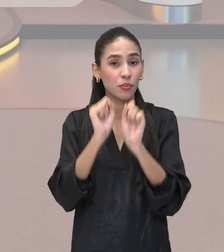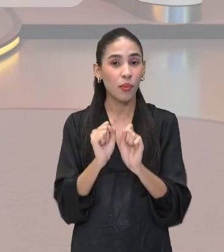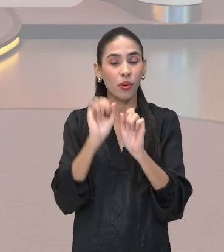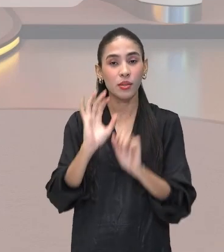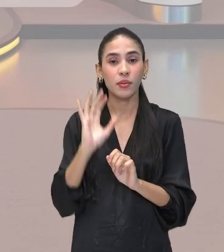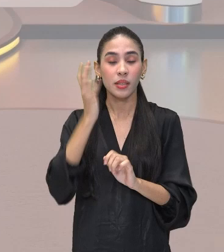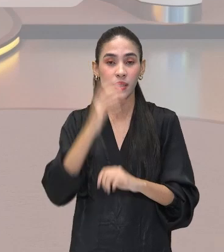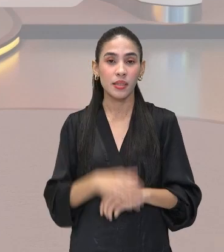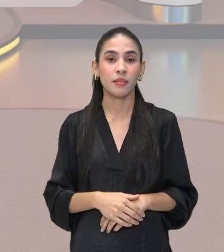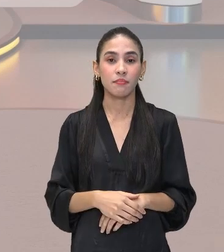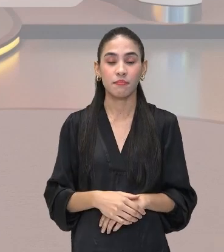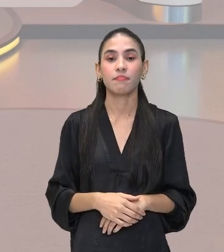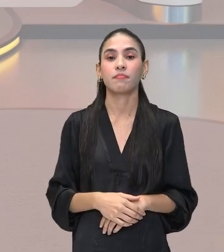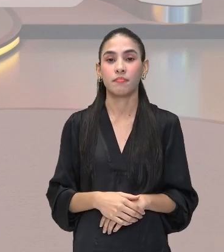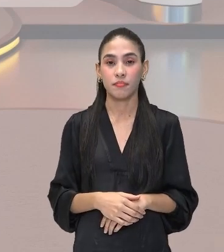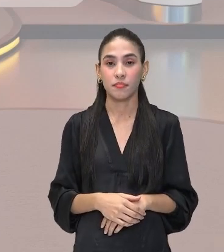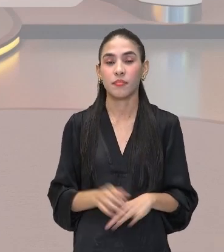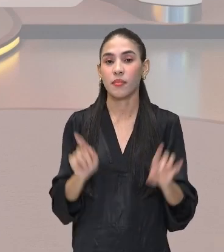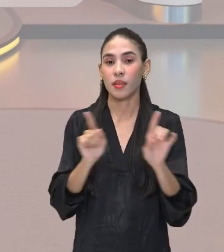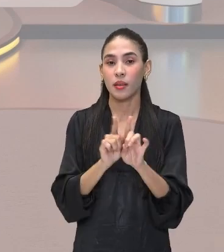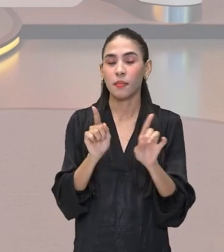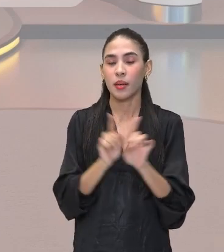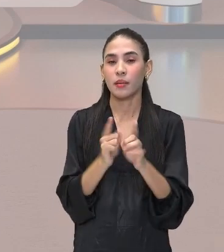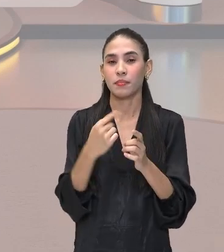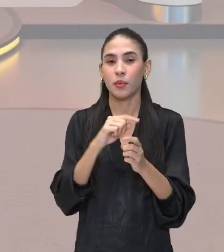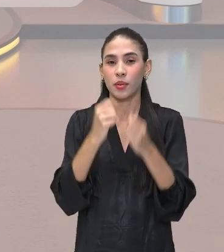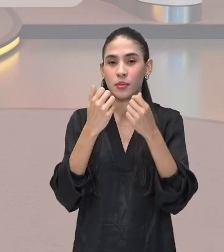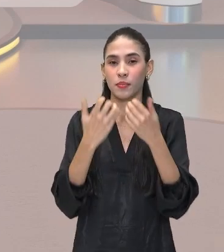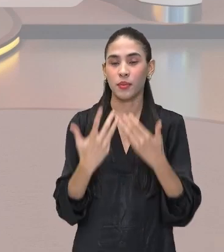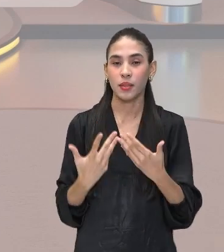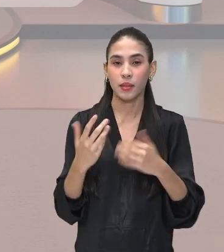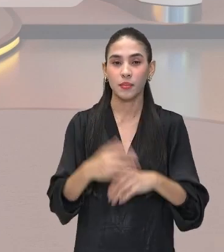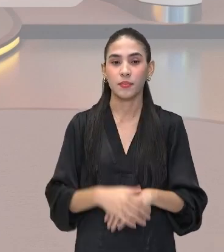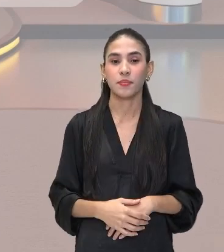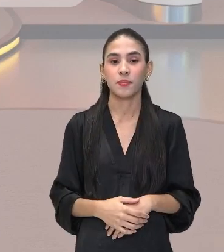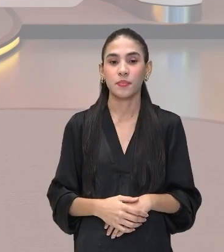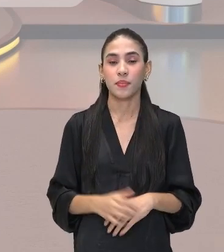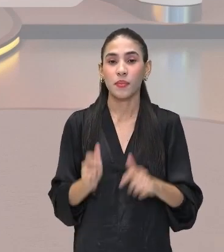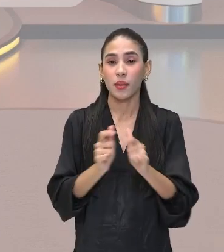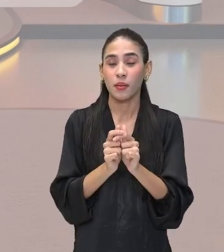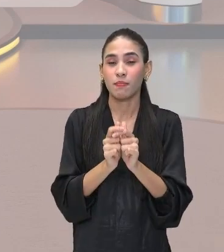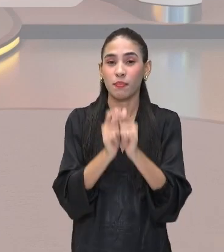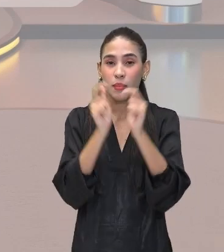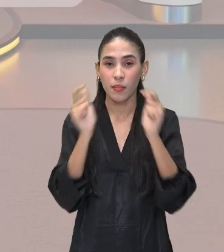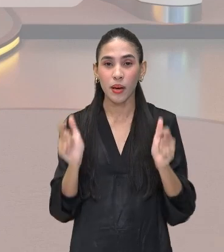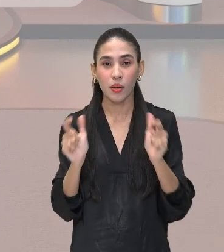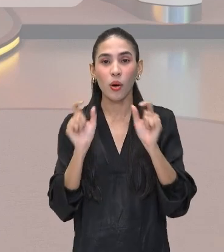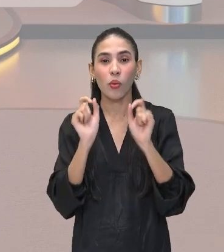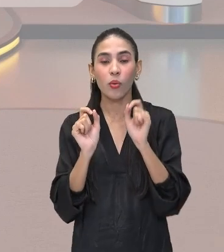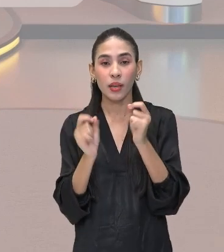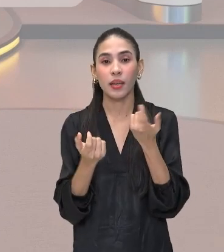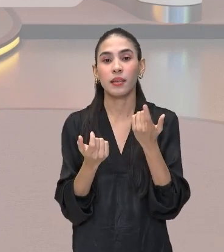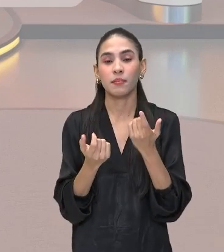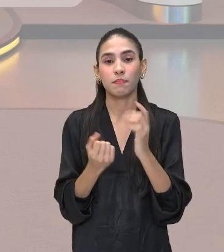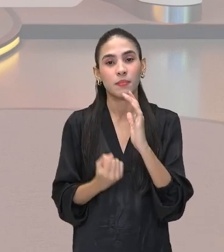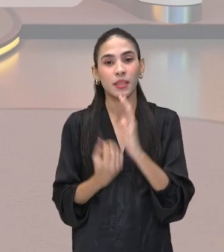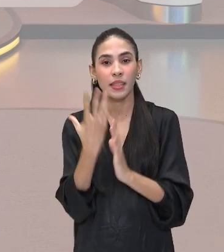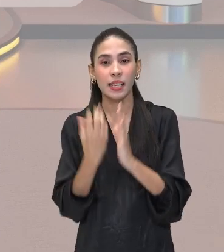vista dessa necessidade, como nós já falamos, em vista dessa crescente necessidade de matérias-primas